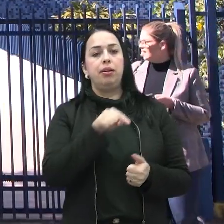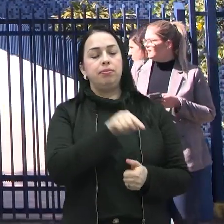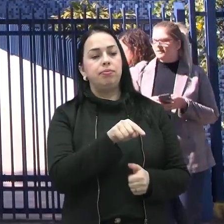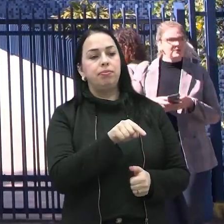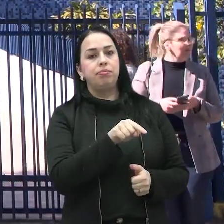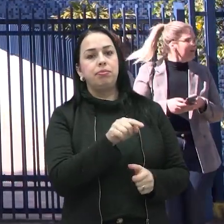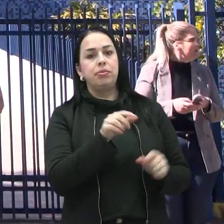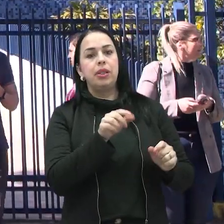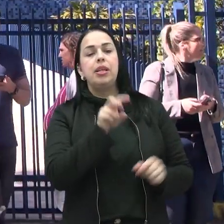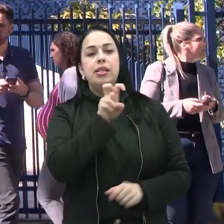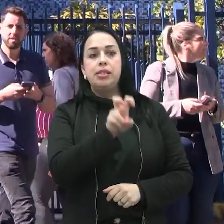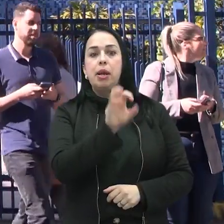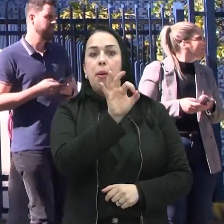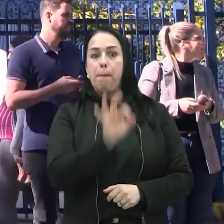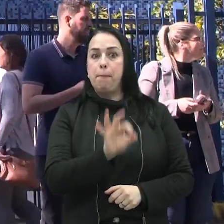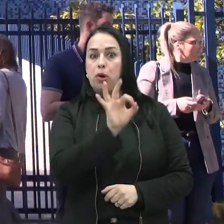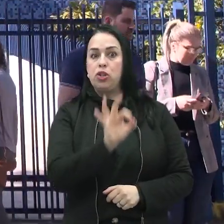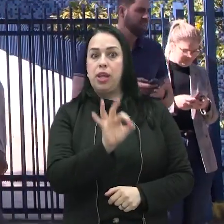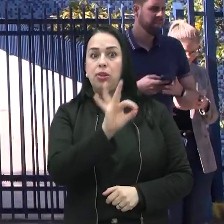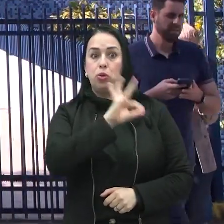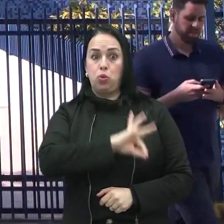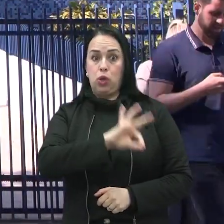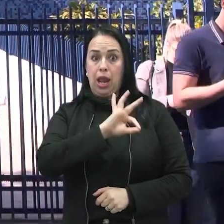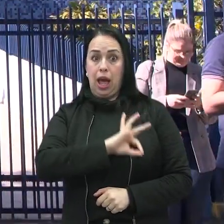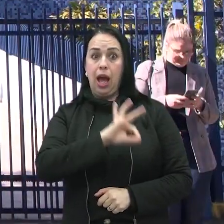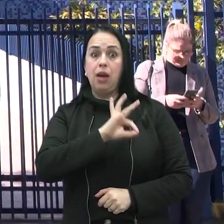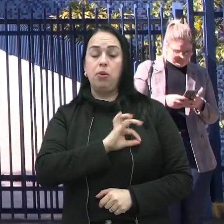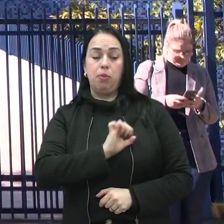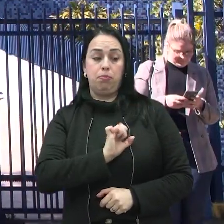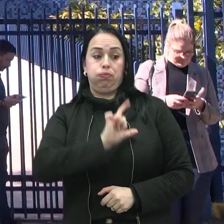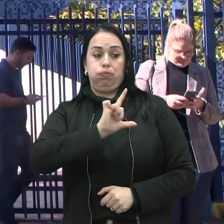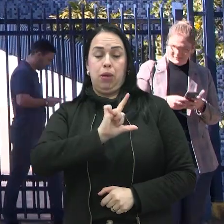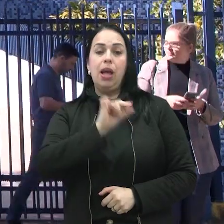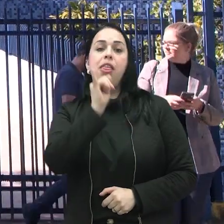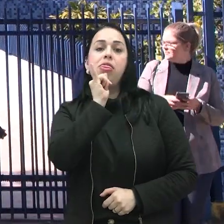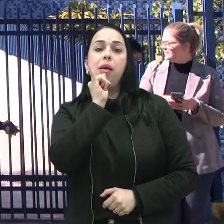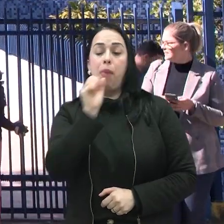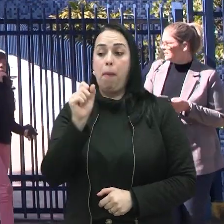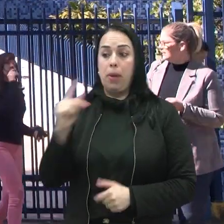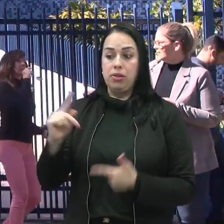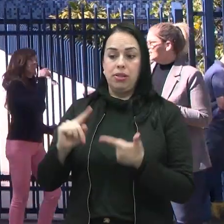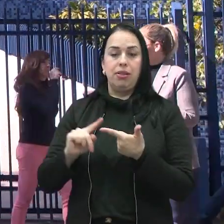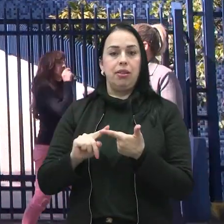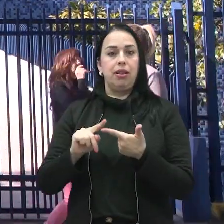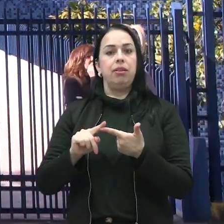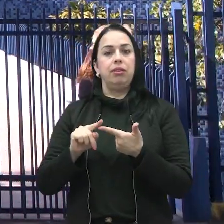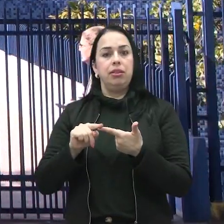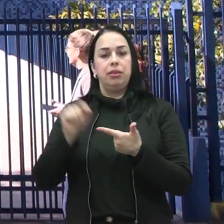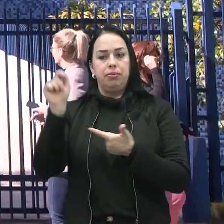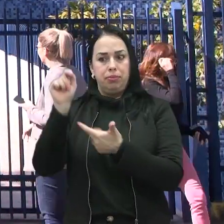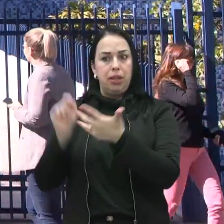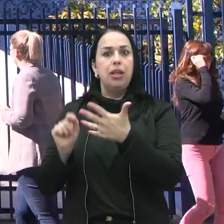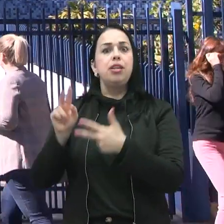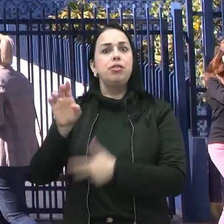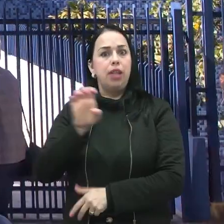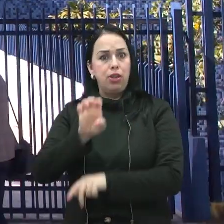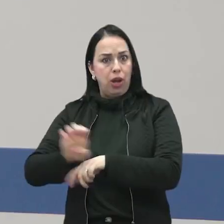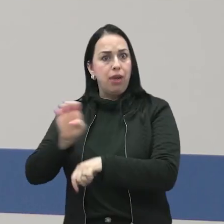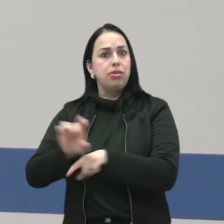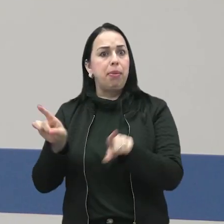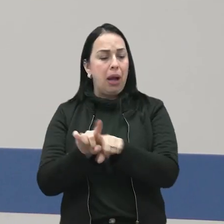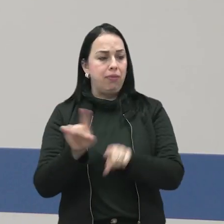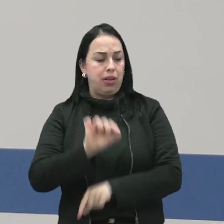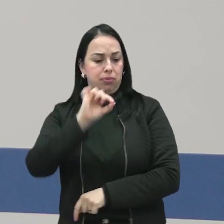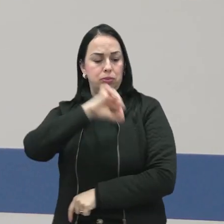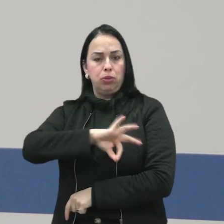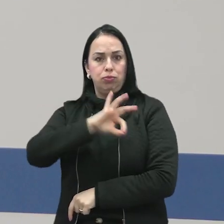recomposição inflacionária de 5% aos servidores da Prefeitura, incluindo aposentados, pensionistas e estagiários. Uma